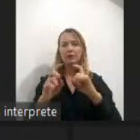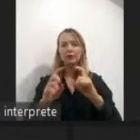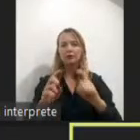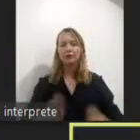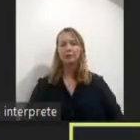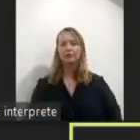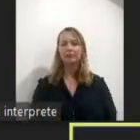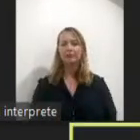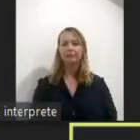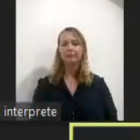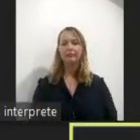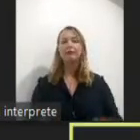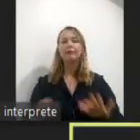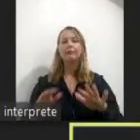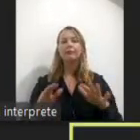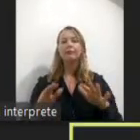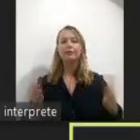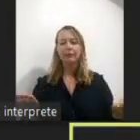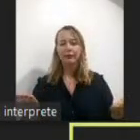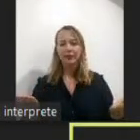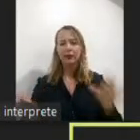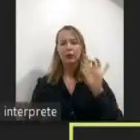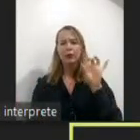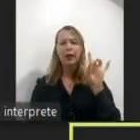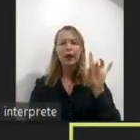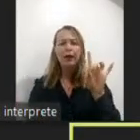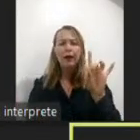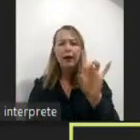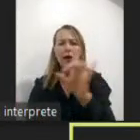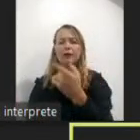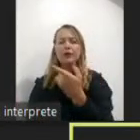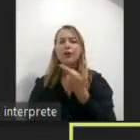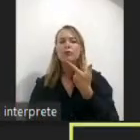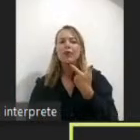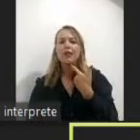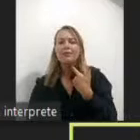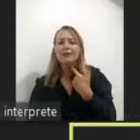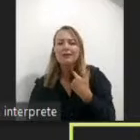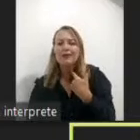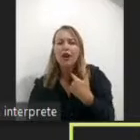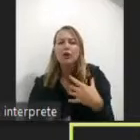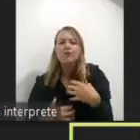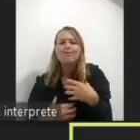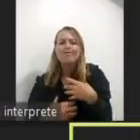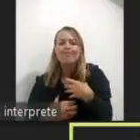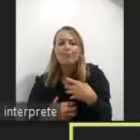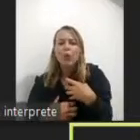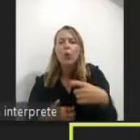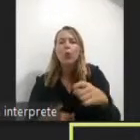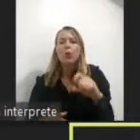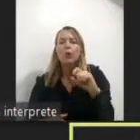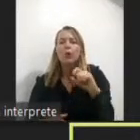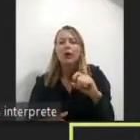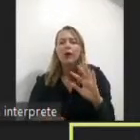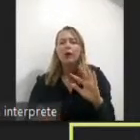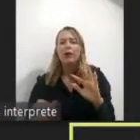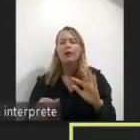Bom, gente, cada um de vocês, o desejo do meu coração que encerrem,